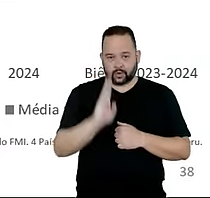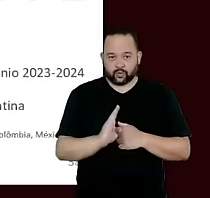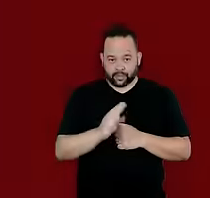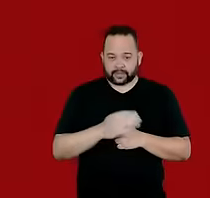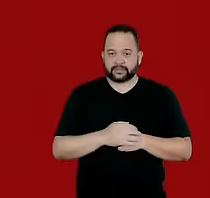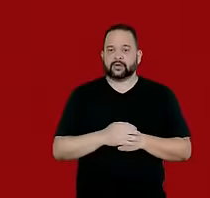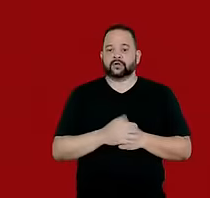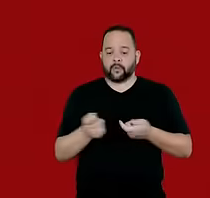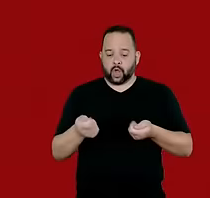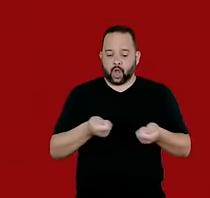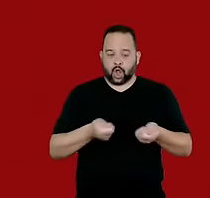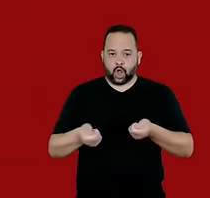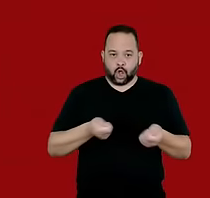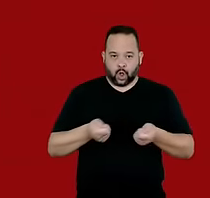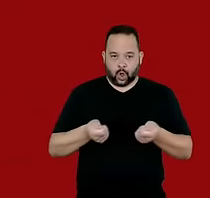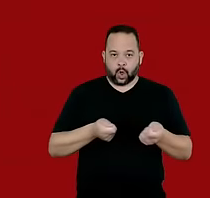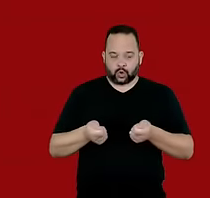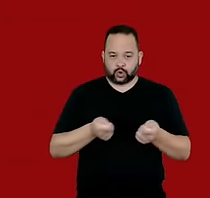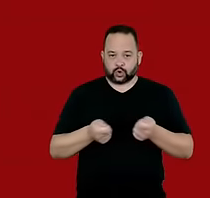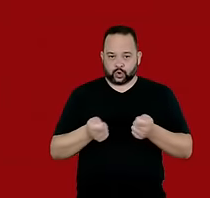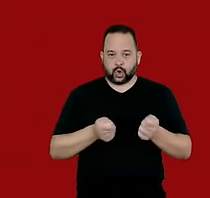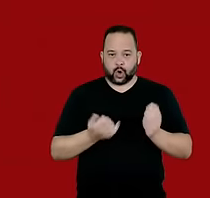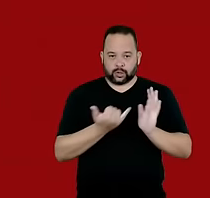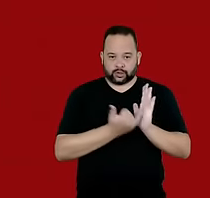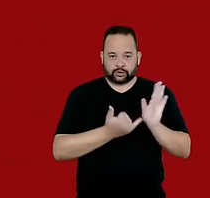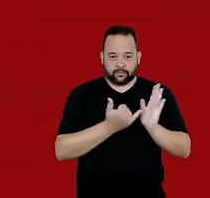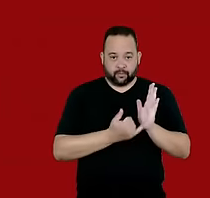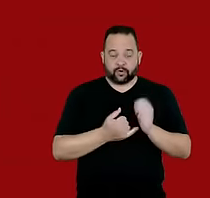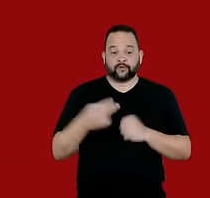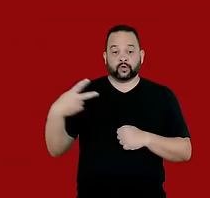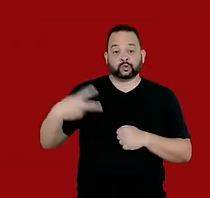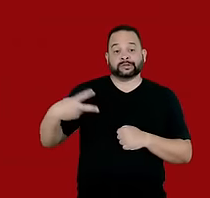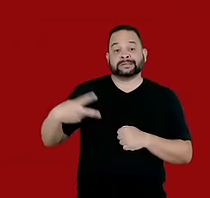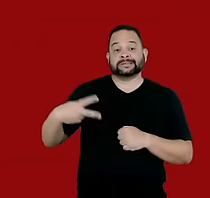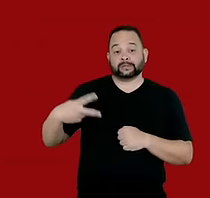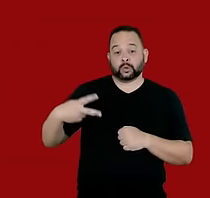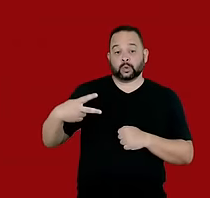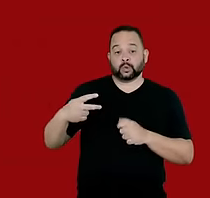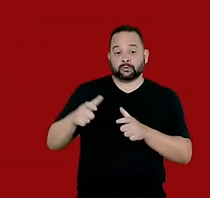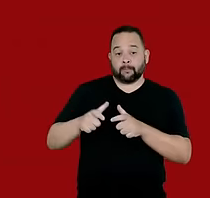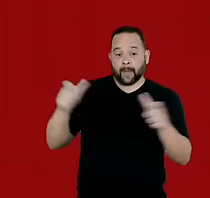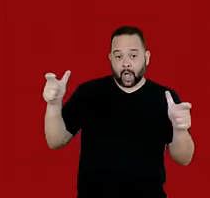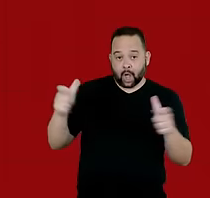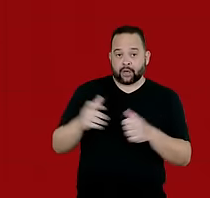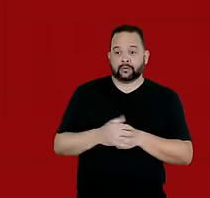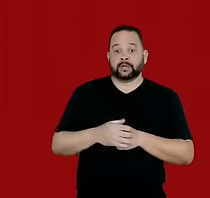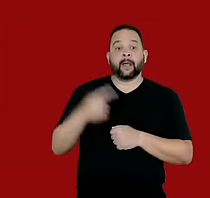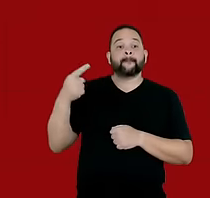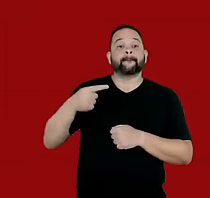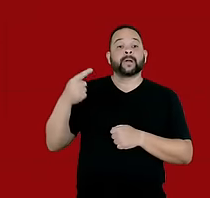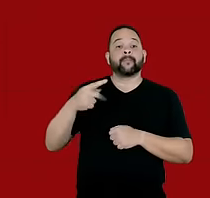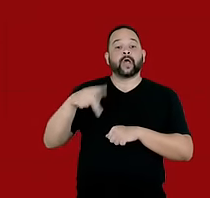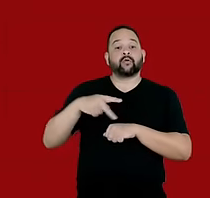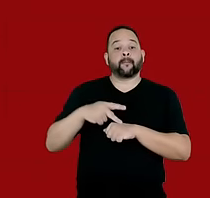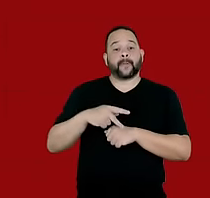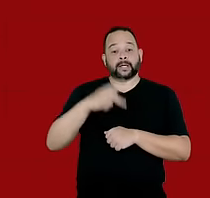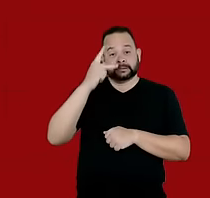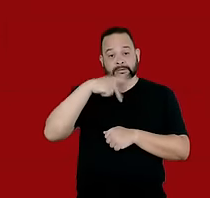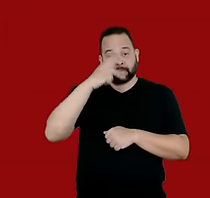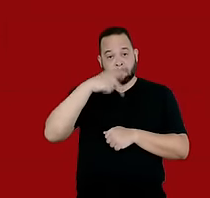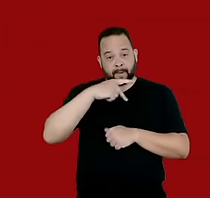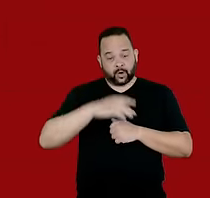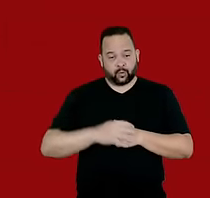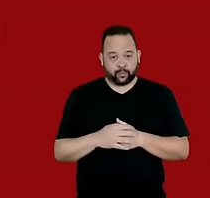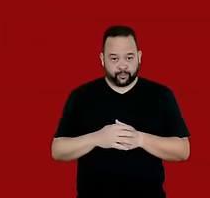pandemia foi o segundo maior só perde pro Peru eh alguns países até que tinham né um que a gente tinha uma uma expectativa que o gasto